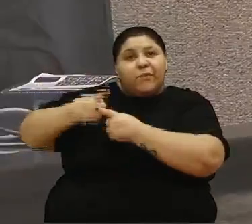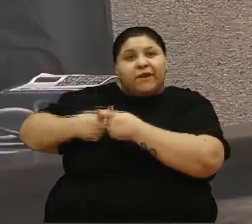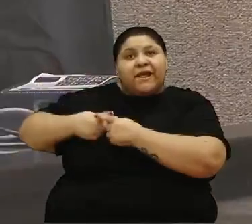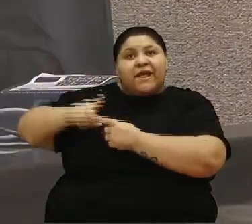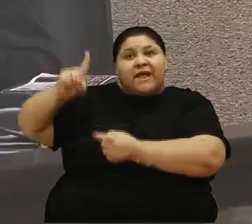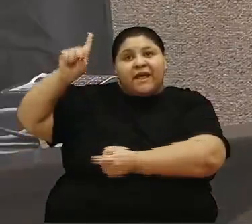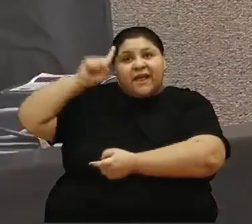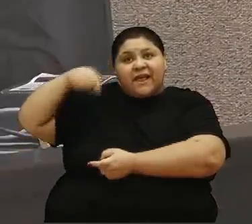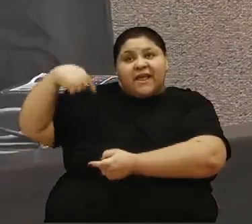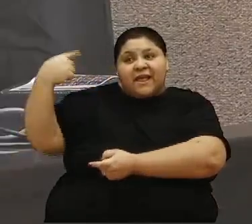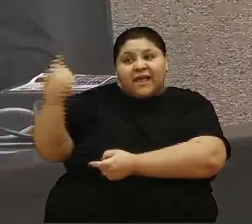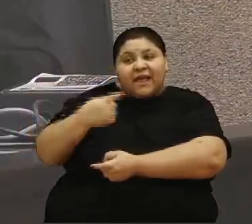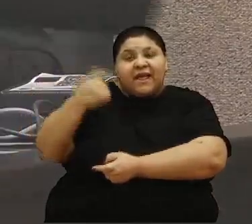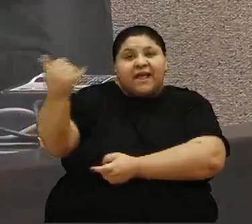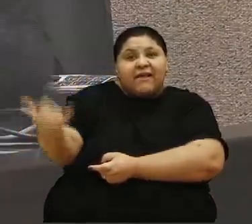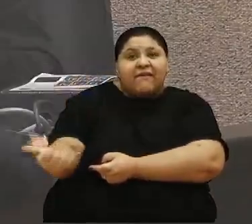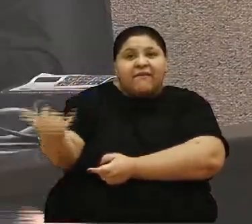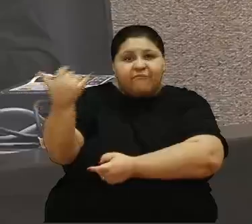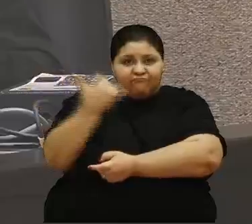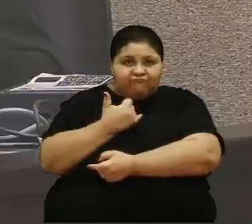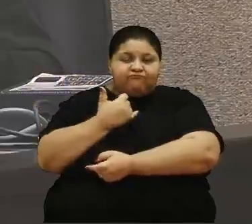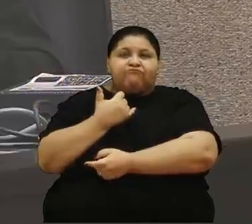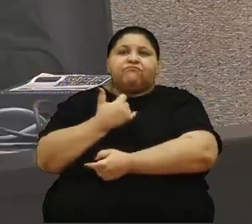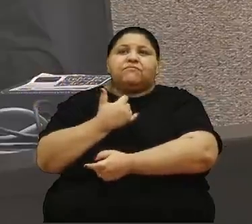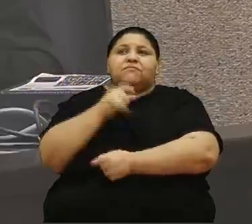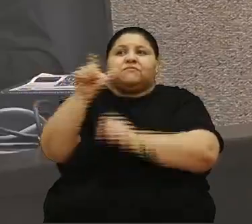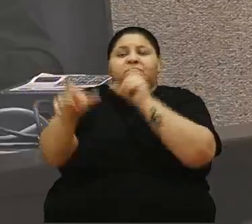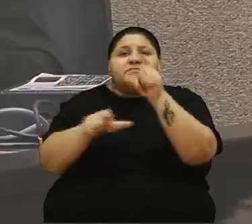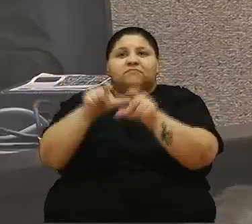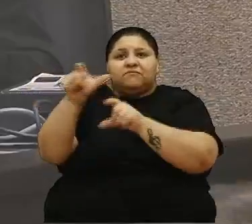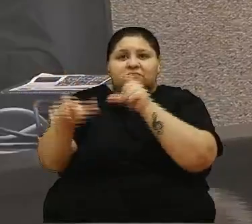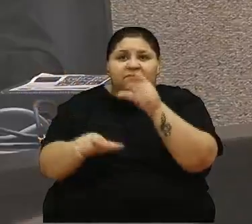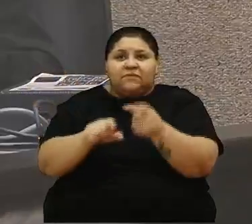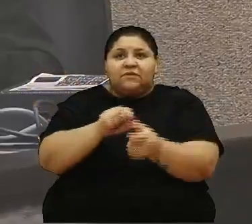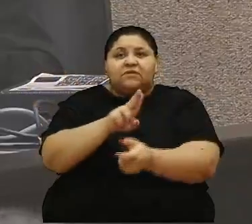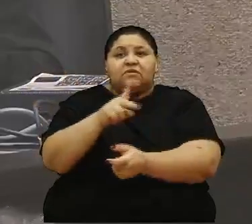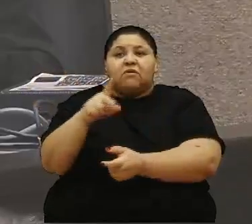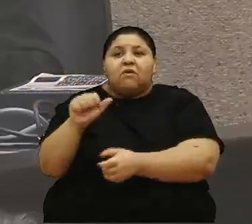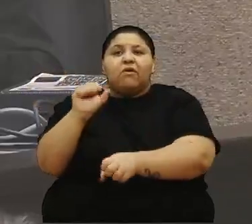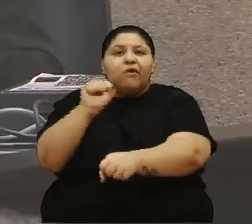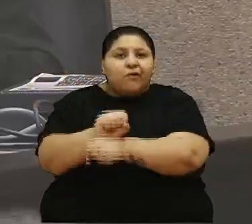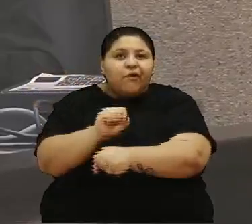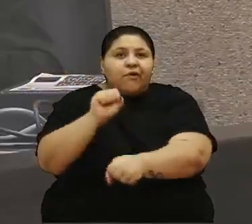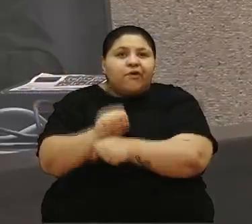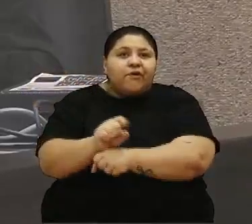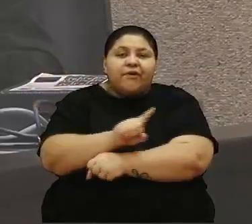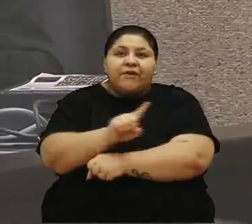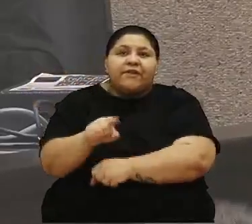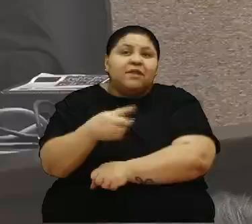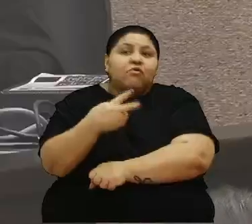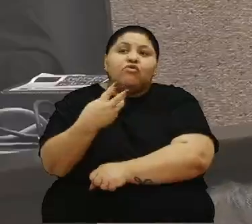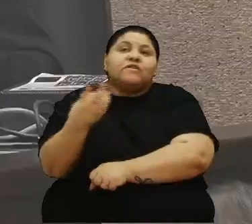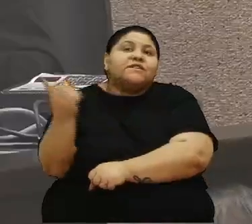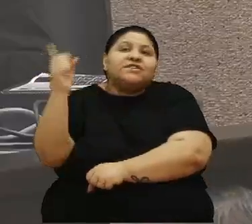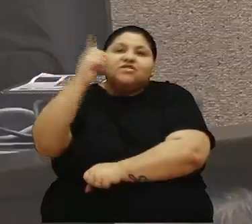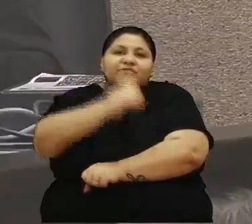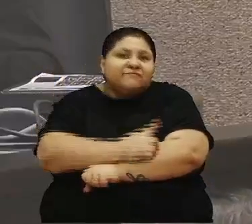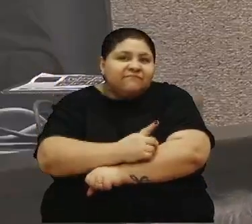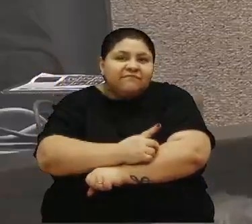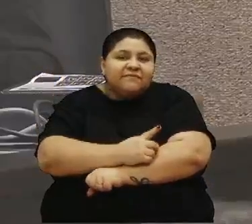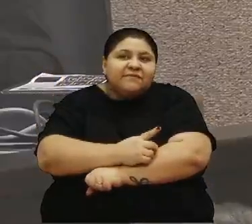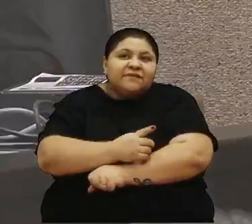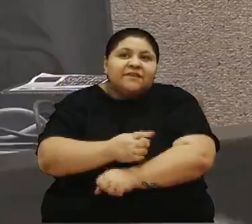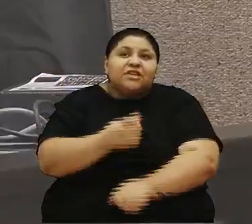diariamente a gente recebe, né, pessoas que estão lá na UPA aguardando, e não há 2, 3 dias, vereador.